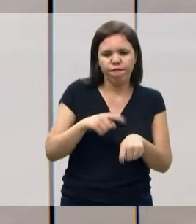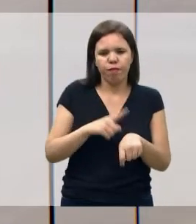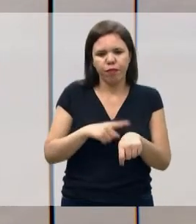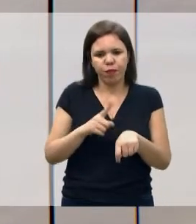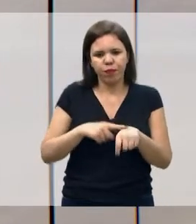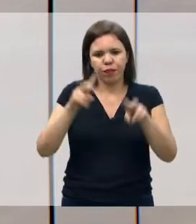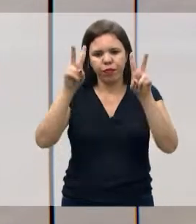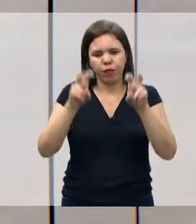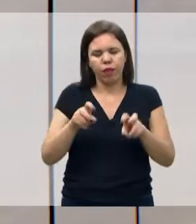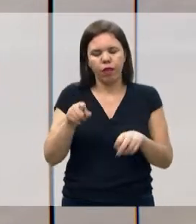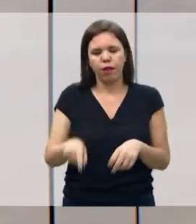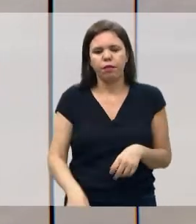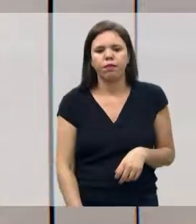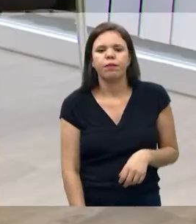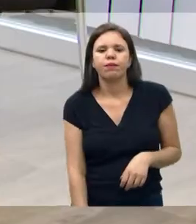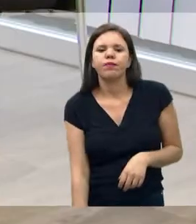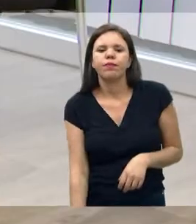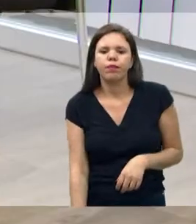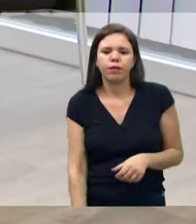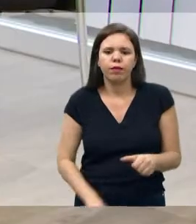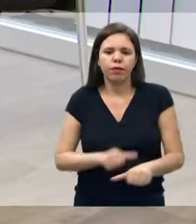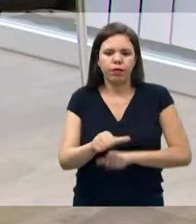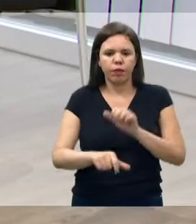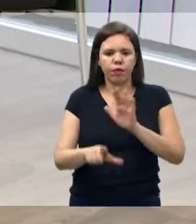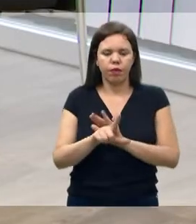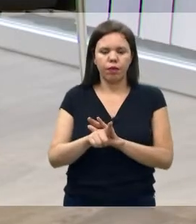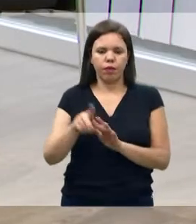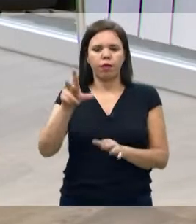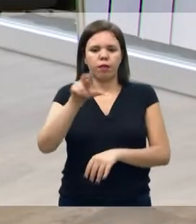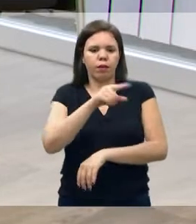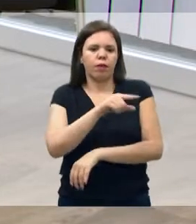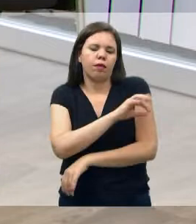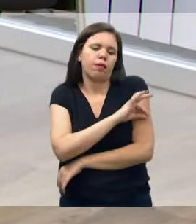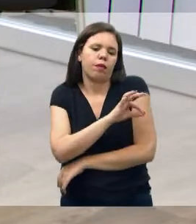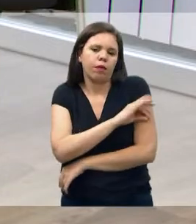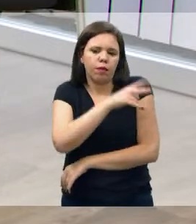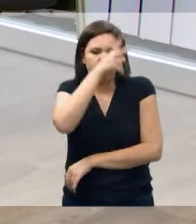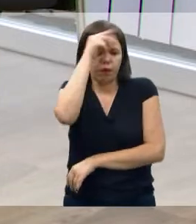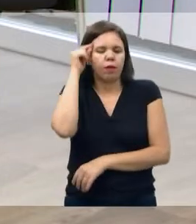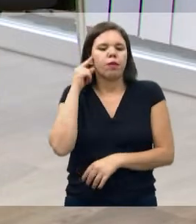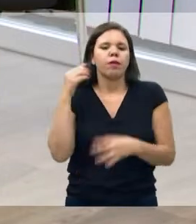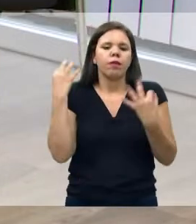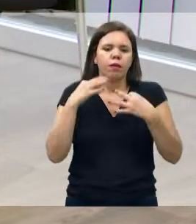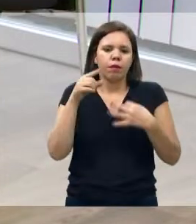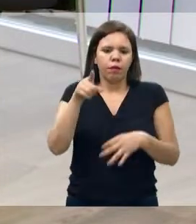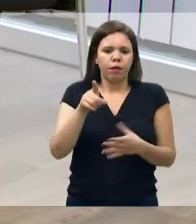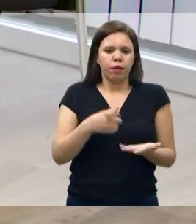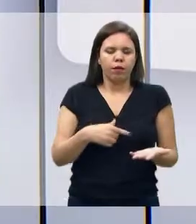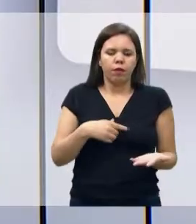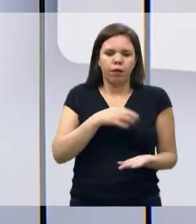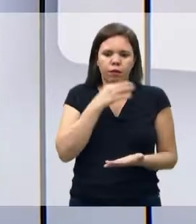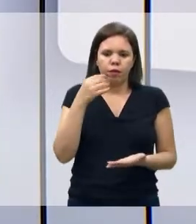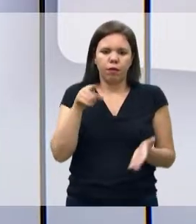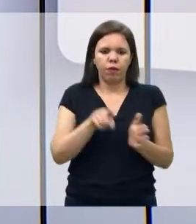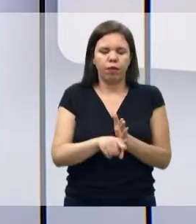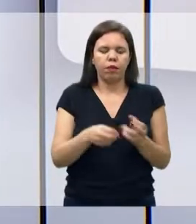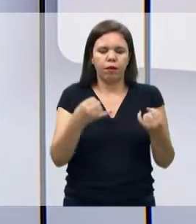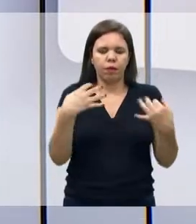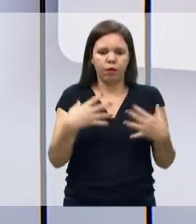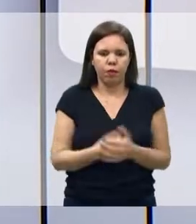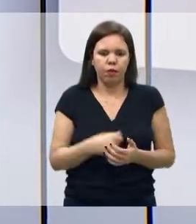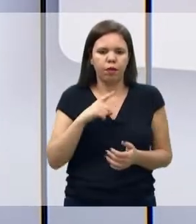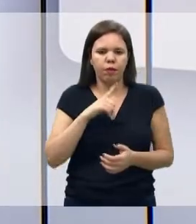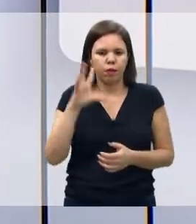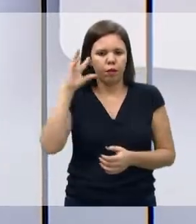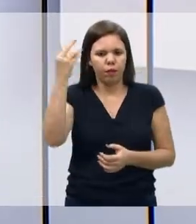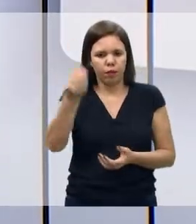sobre essa questão dessa mudança na lei municipal. Mirna, eu acho perfeito e pertinente. A gente tem aí todo